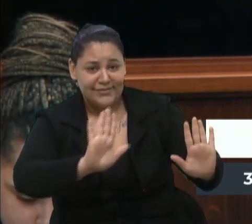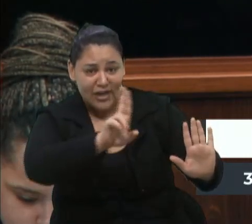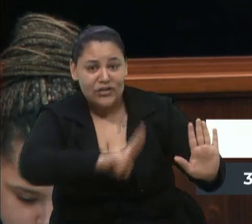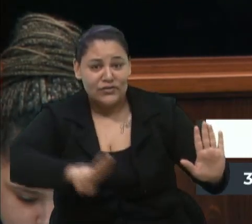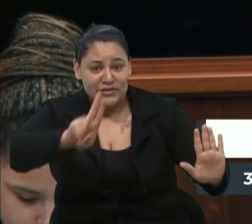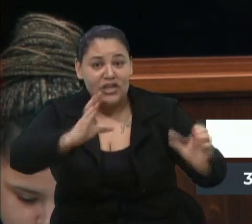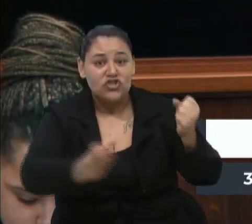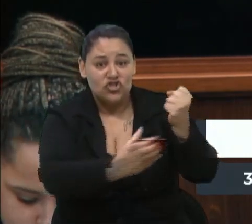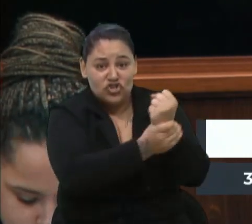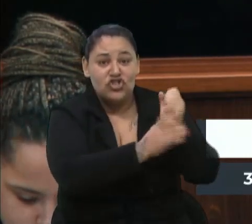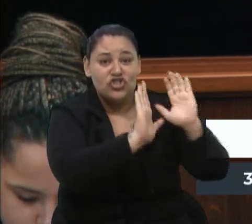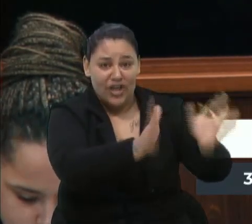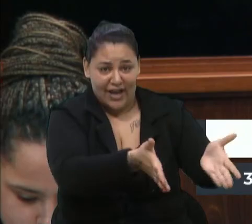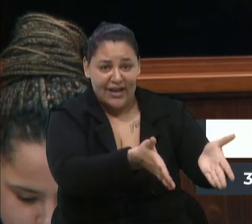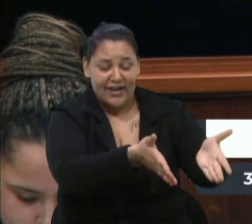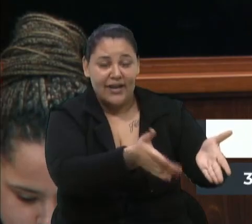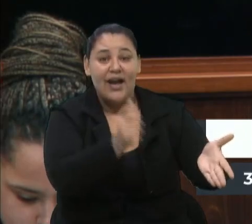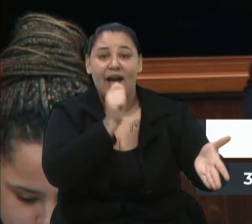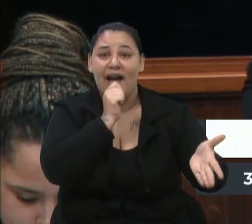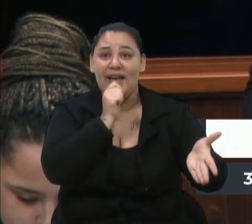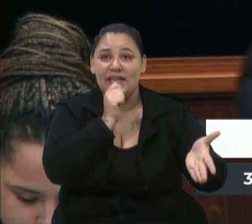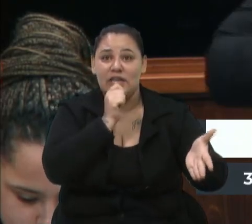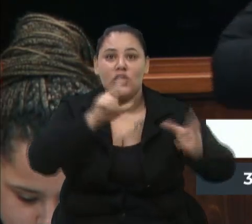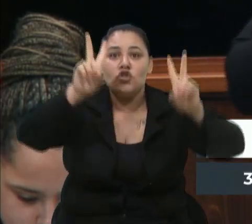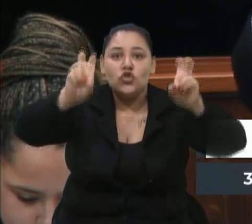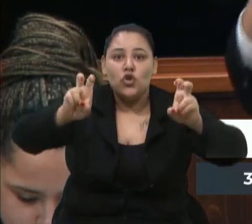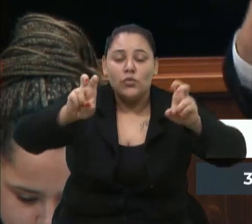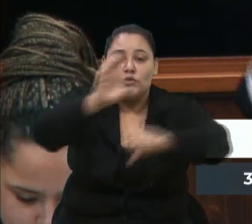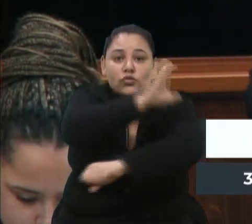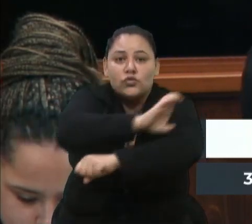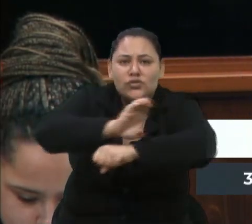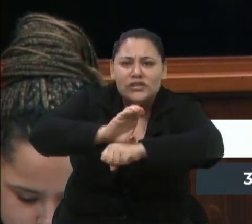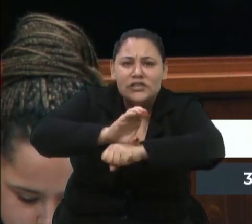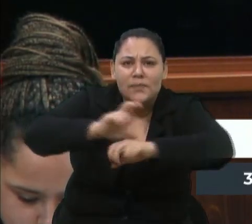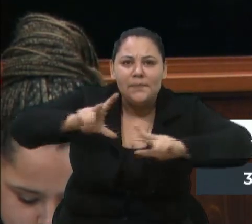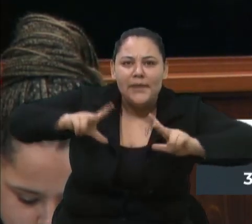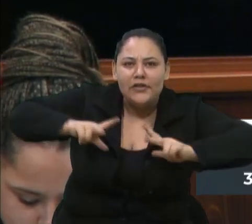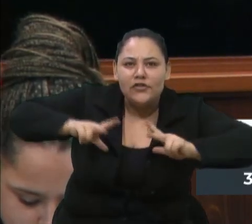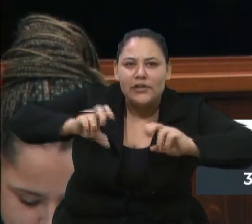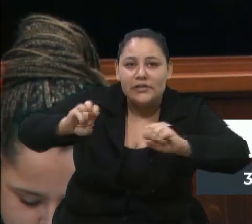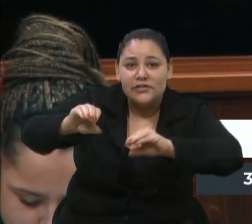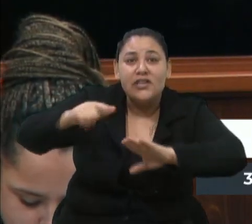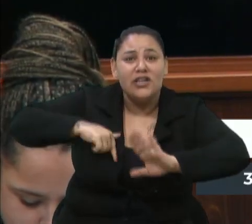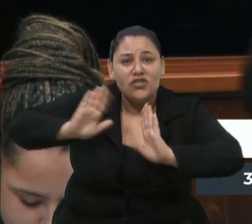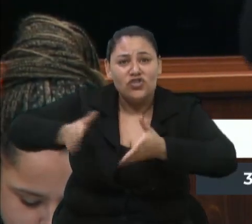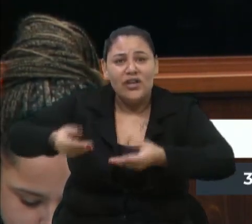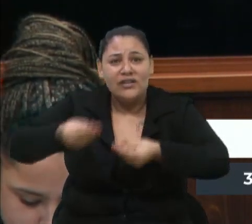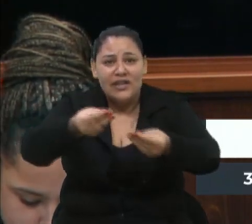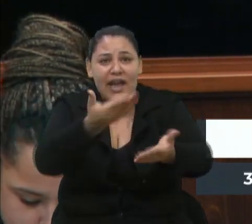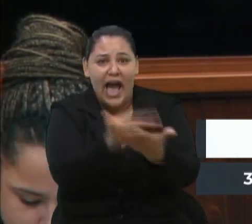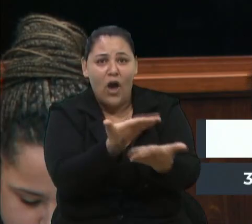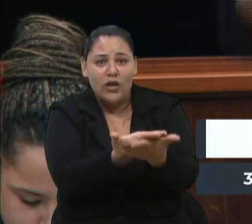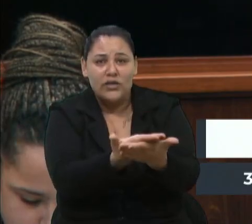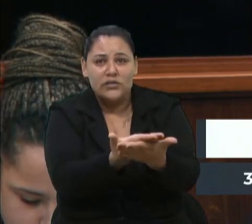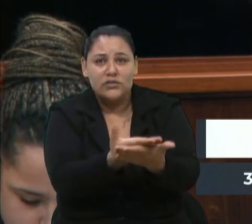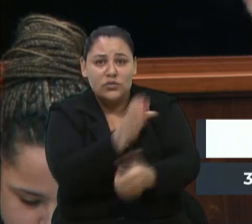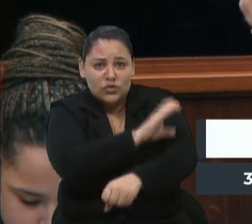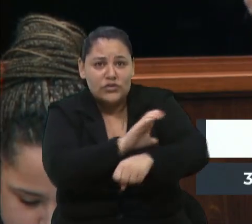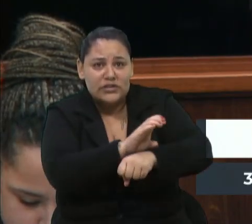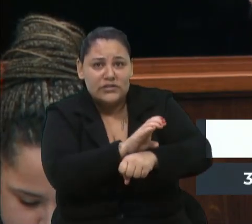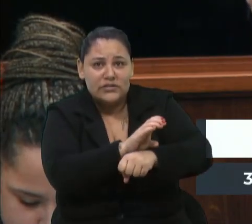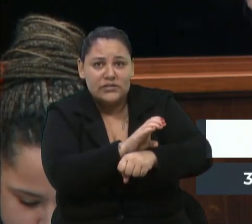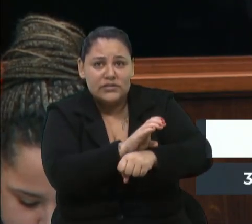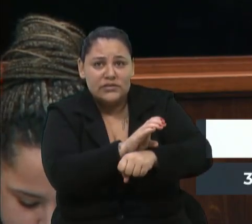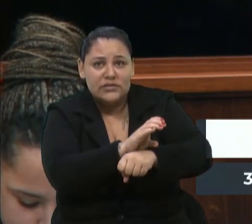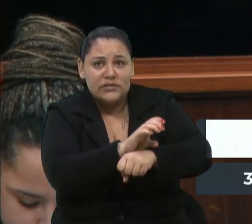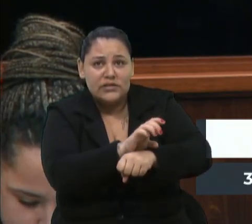ela garante isso. Ainda, sobre a questão dos cursinhos, eu tenho certeza, eu dei aula para cursinho. Então, eu conheço, sou um